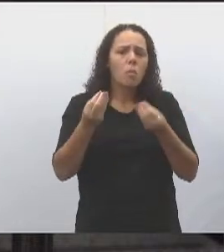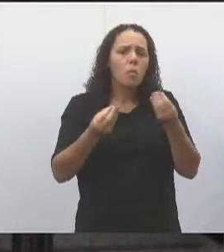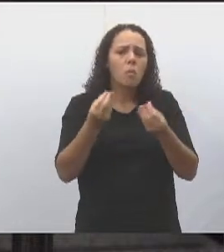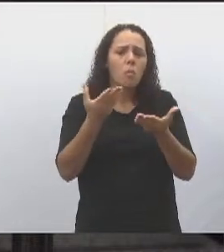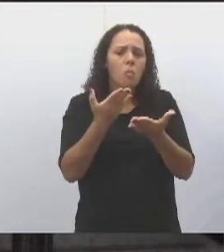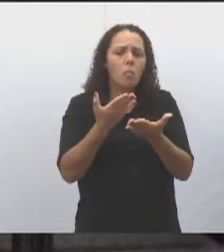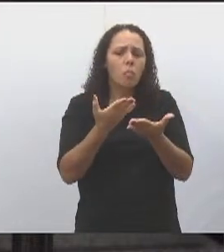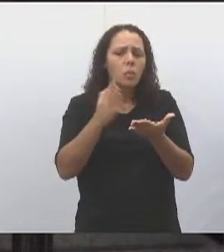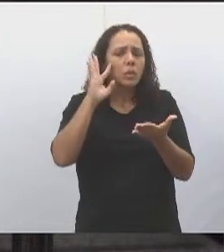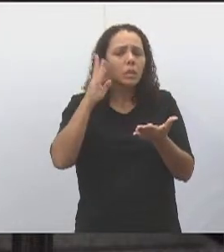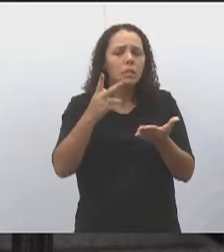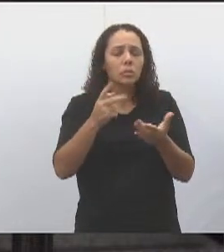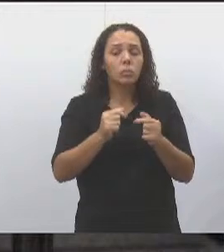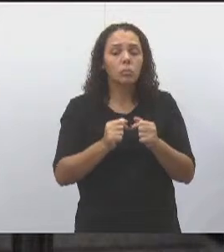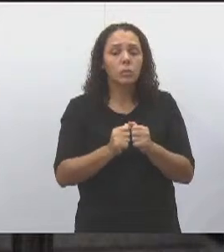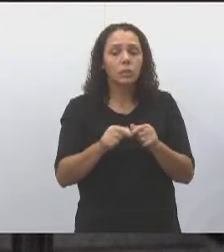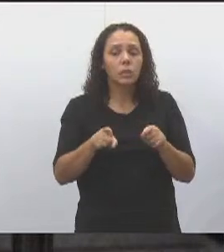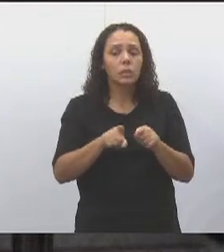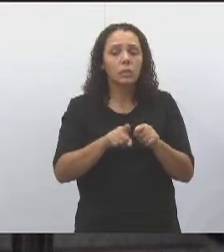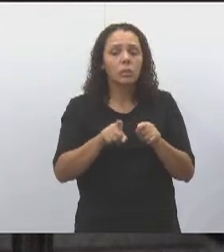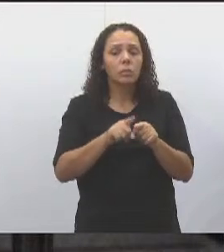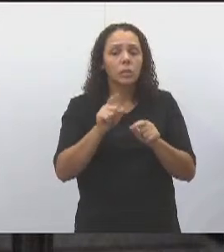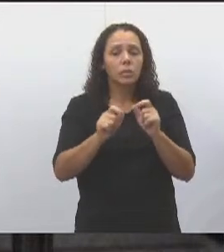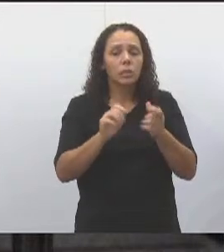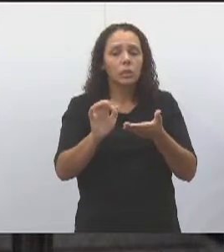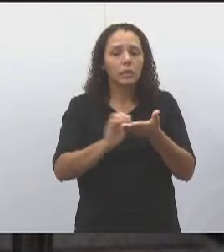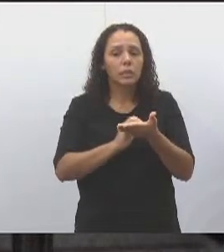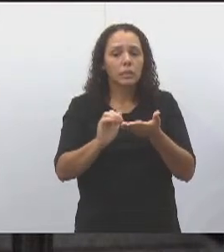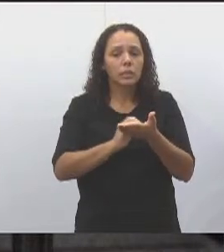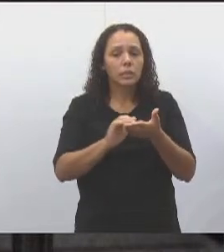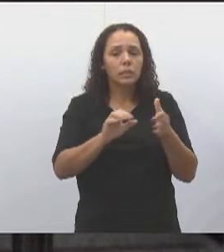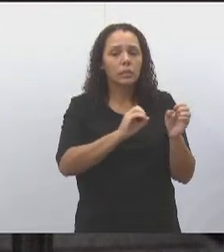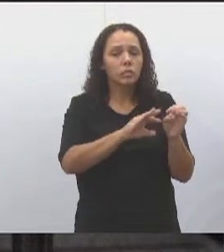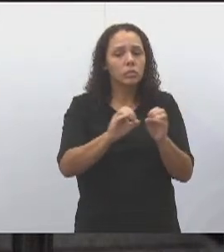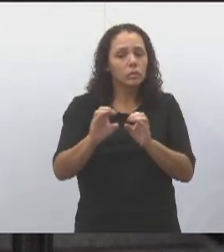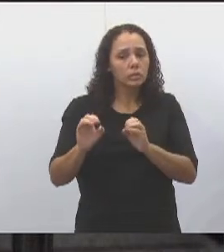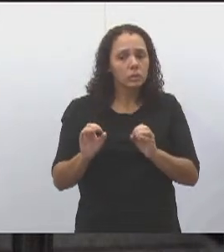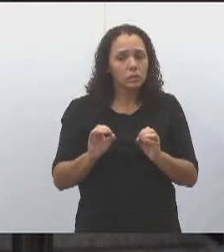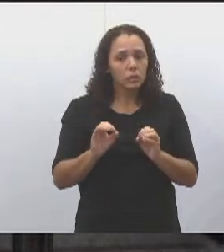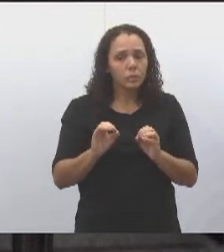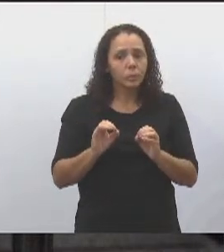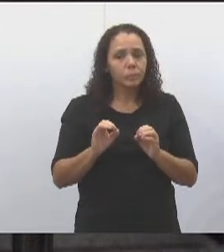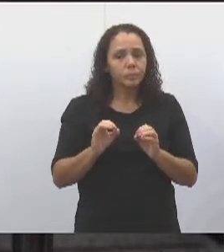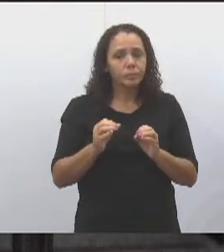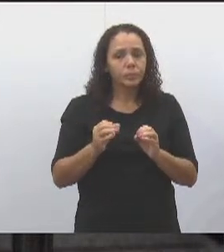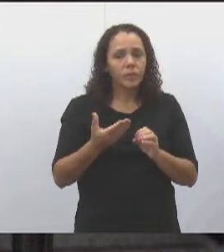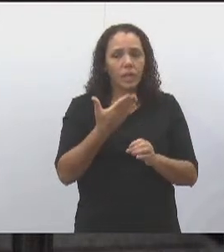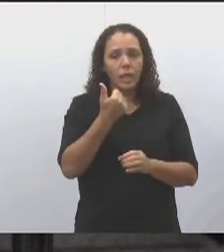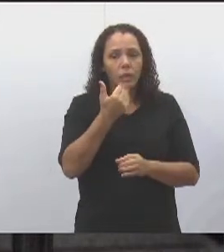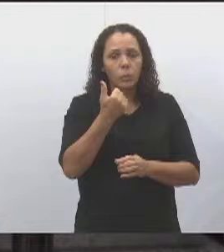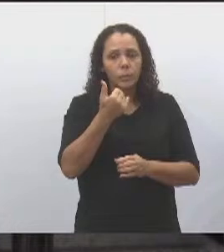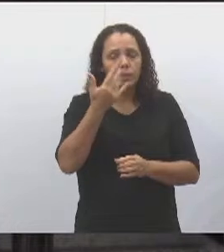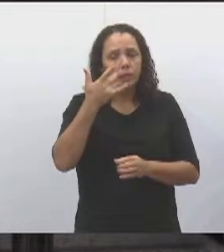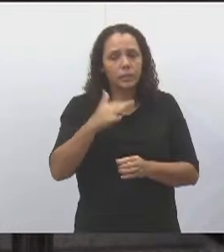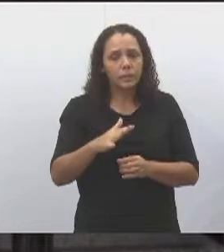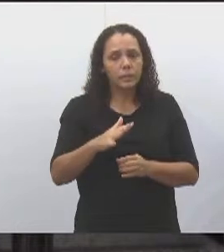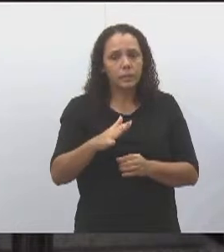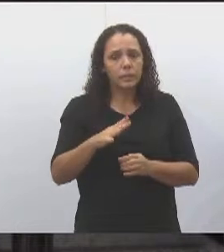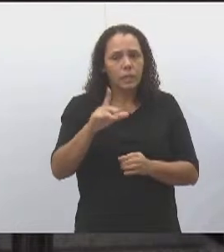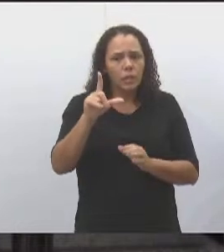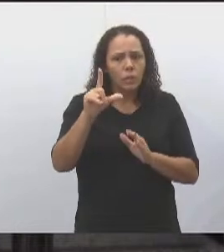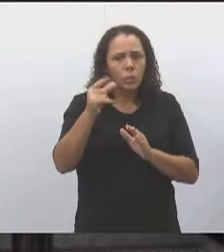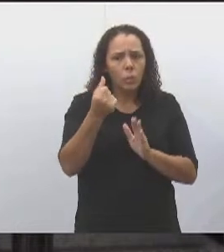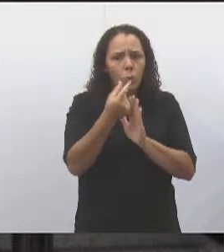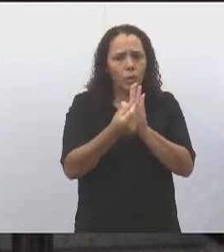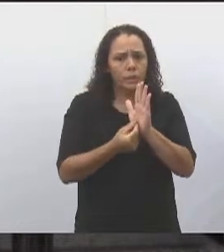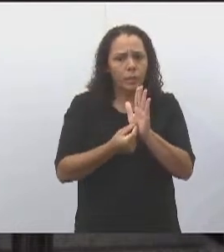isso, né? A outra coisa que eu gostaria de falar é da Secretaria de Educação, que as merendas escolares estarão diminuindo o